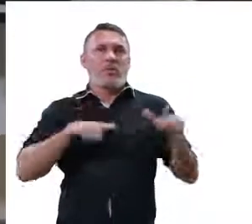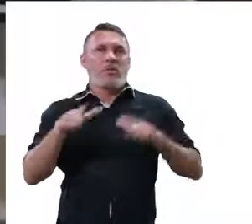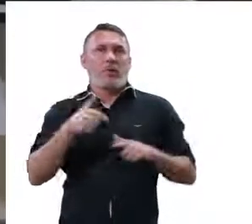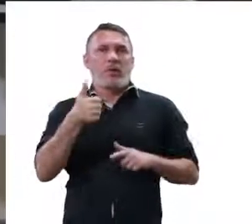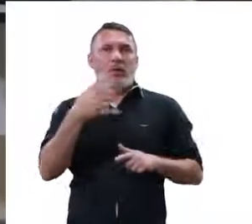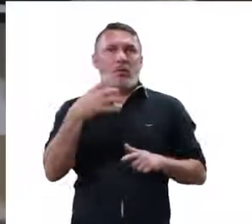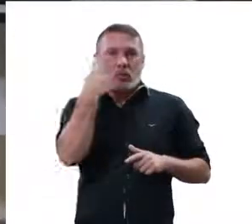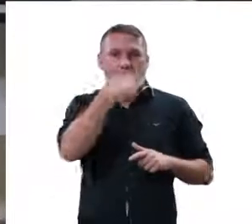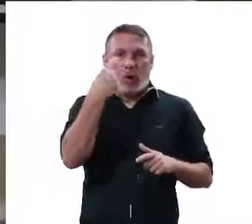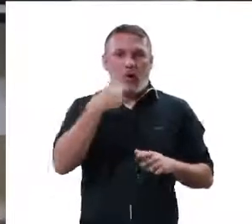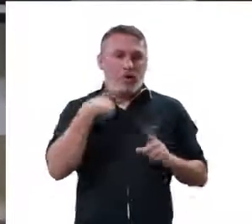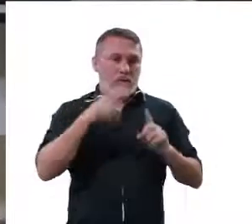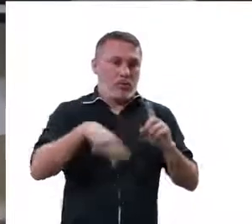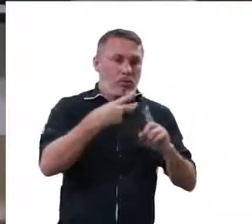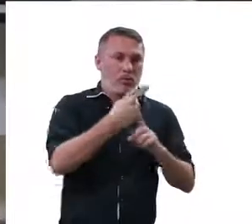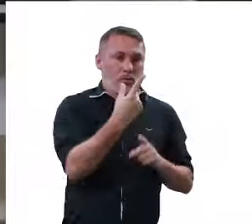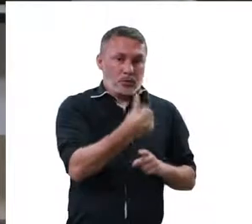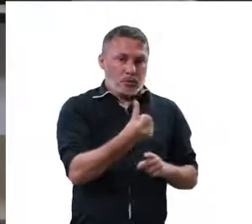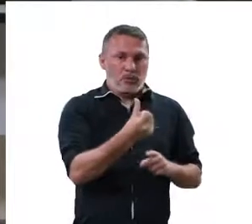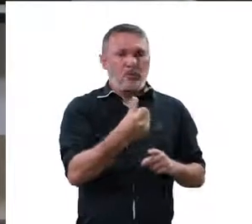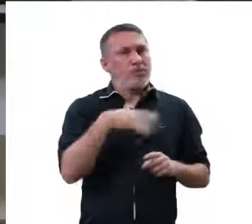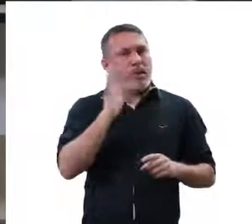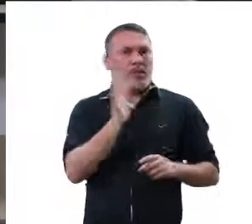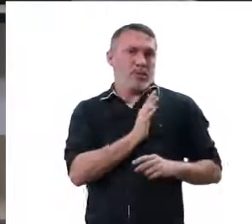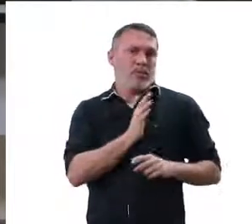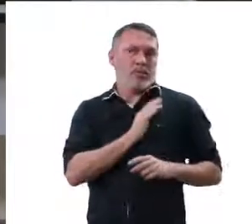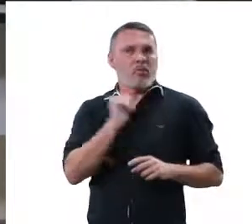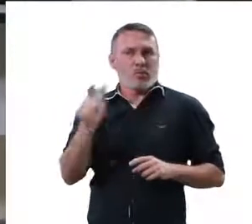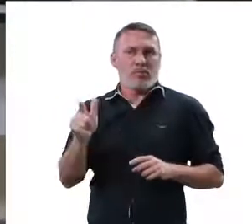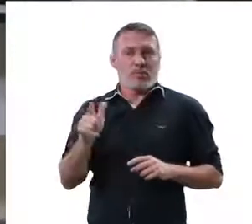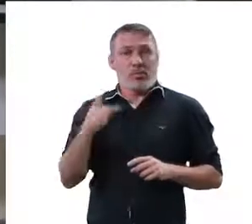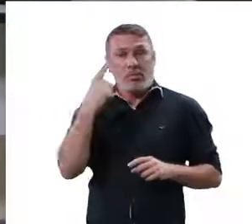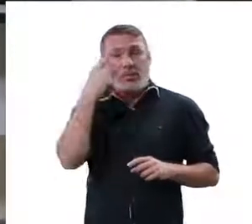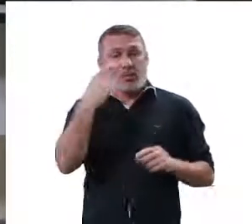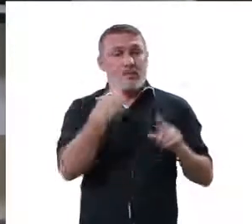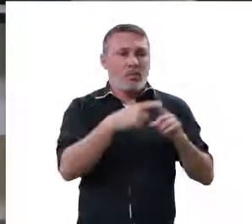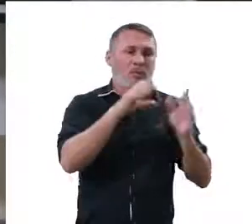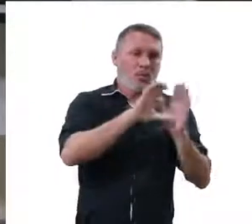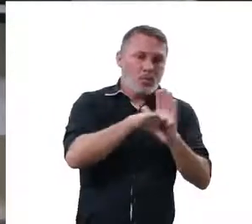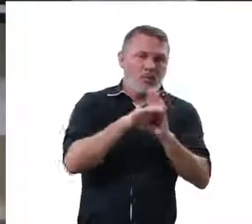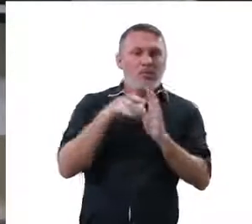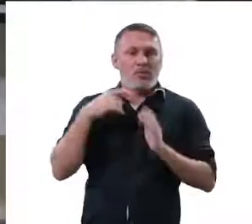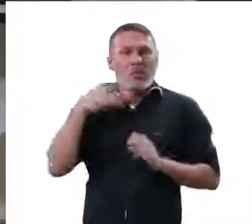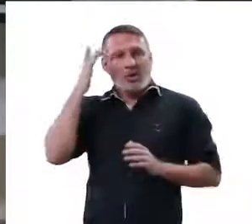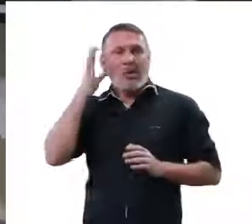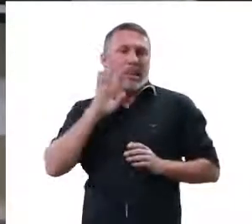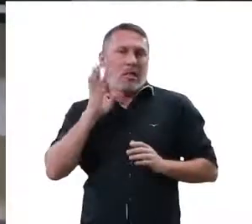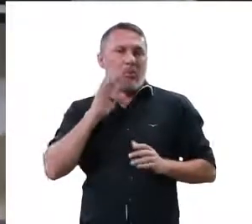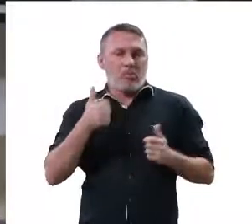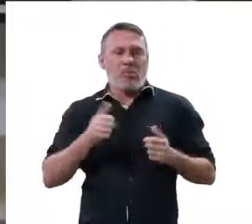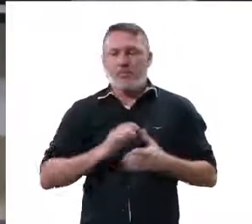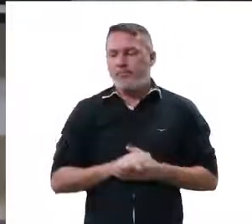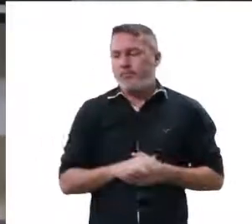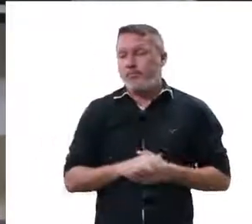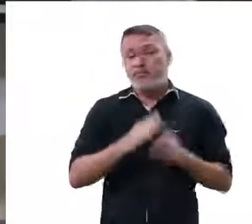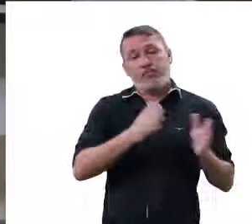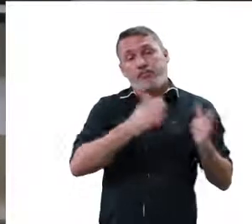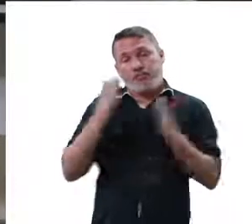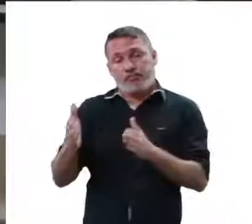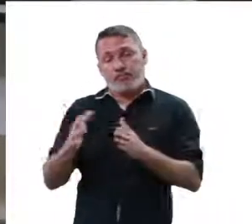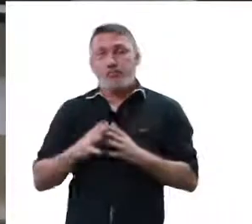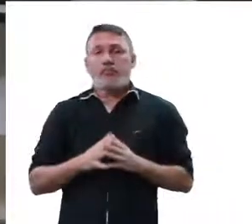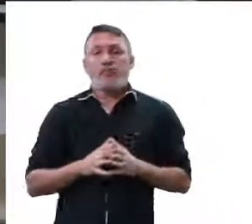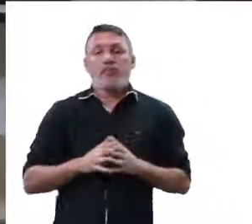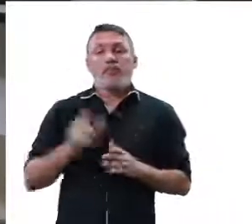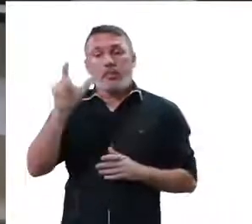a lógica da ação social em Weber, né? É muito interessante, a coisa dos conceitos, eu acho bacana isso. E